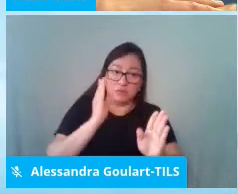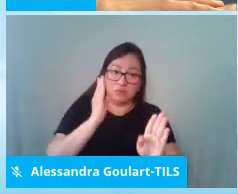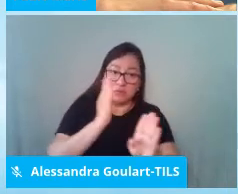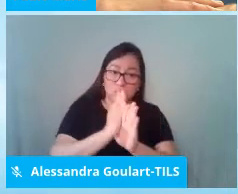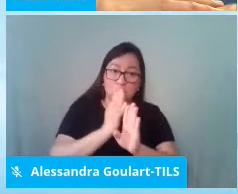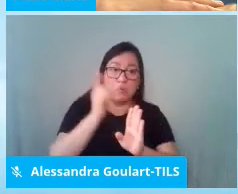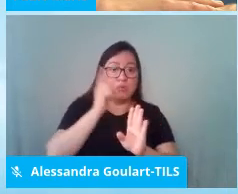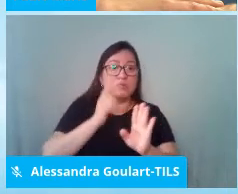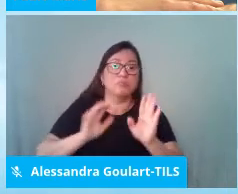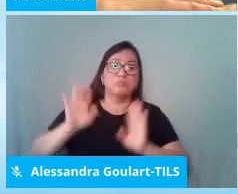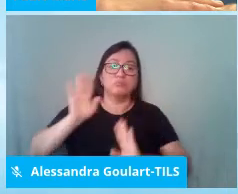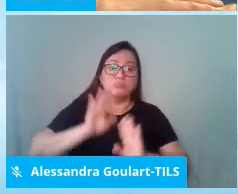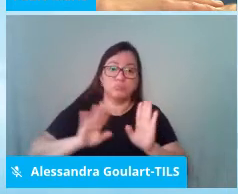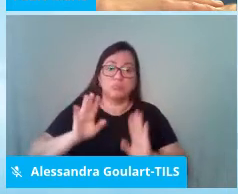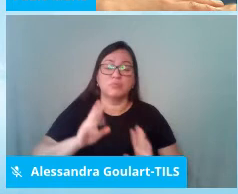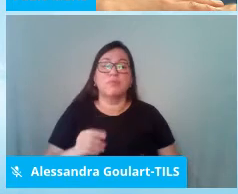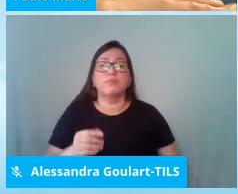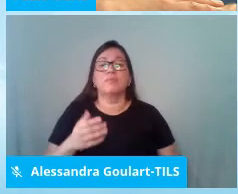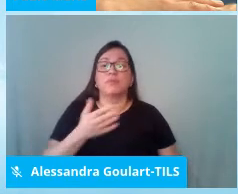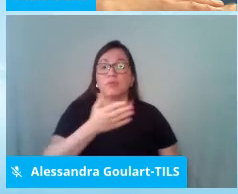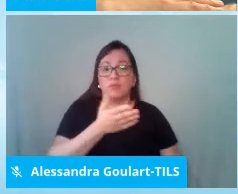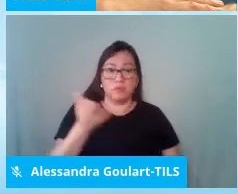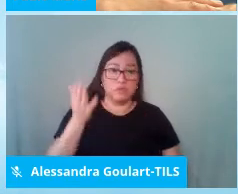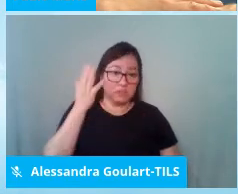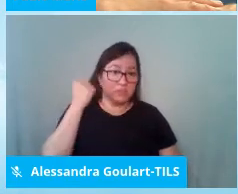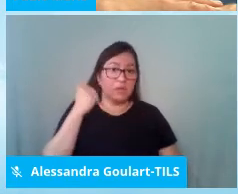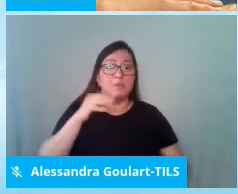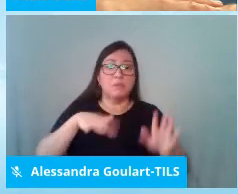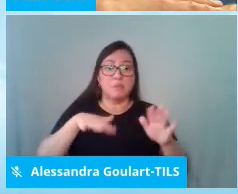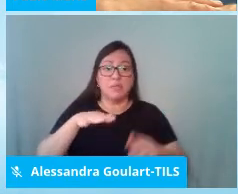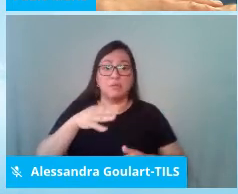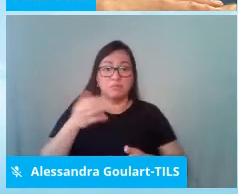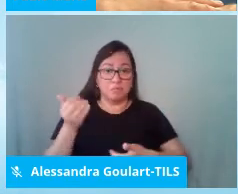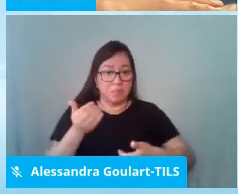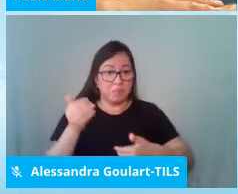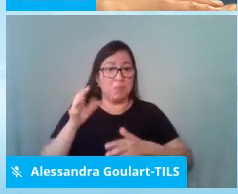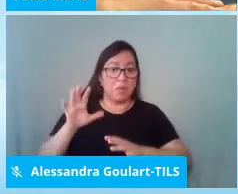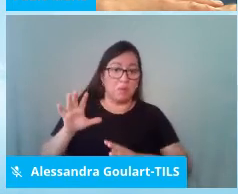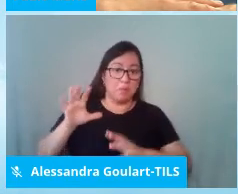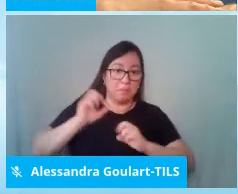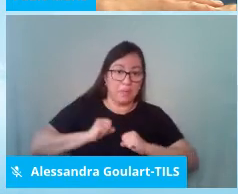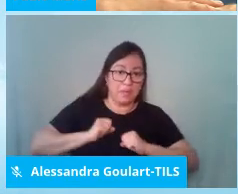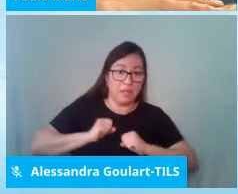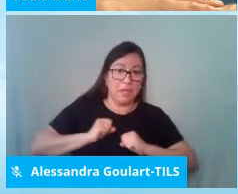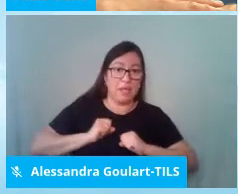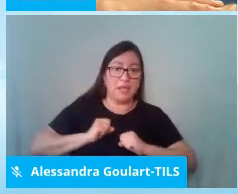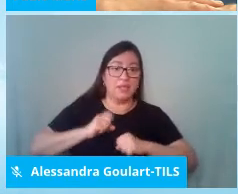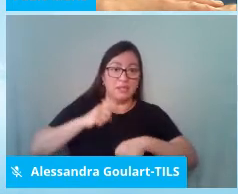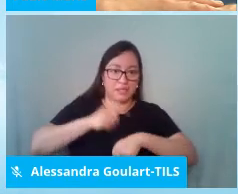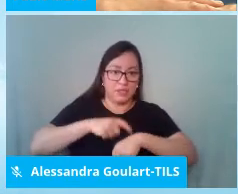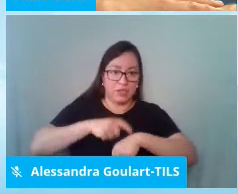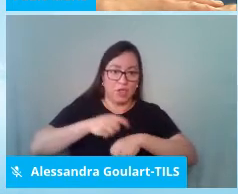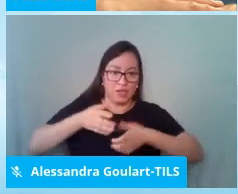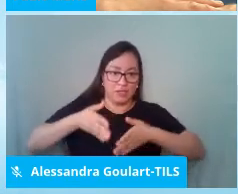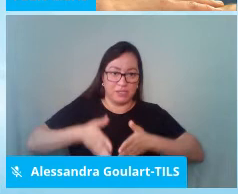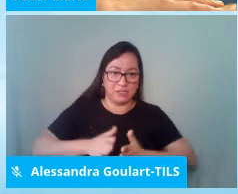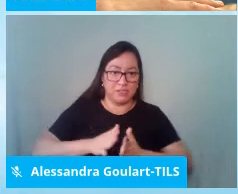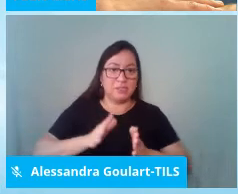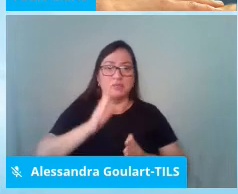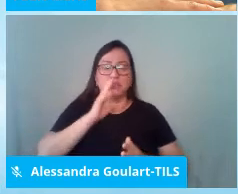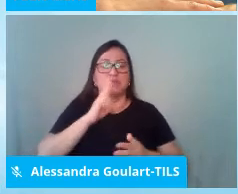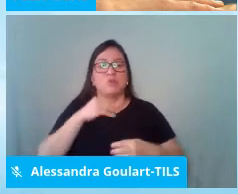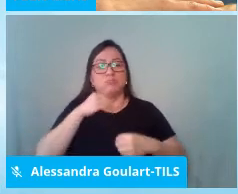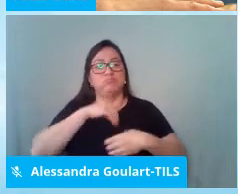ela pode não ter nenhum sintoma no bebê, né, mas ao nascimento, mas ela, se não tratada, ela pode